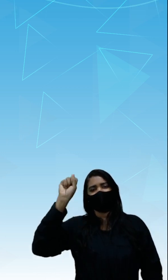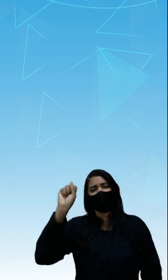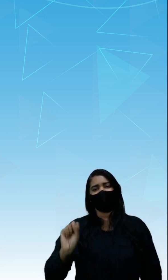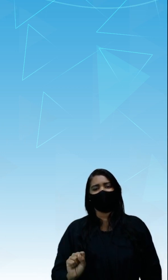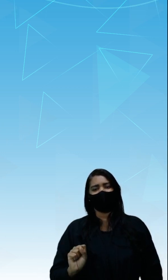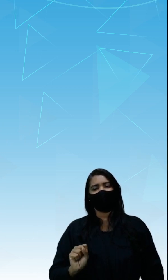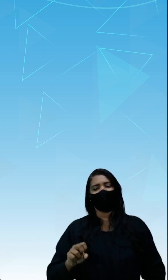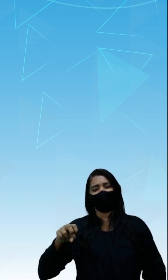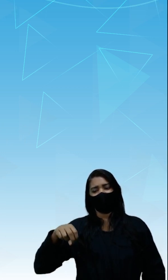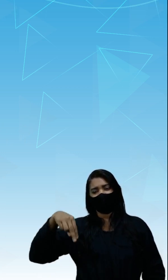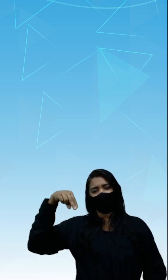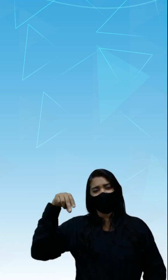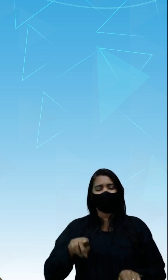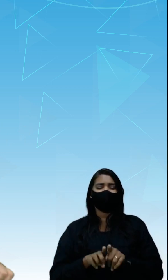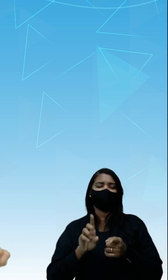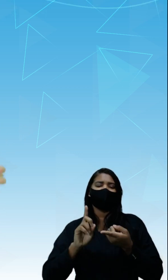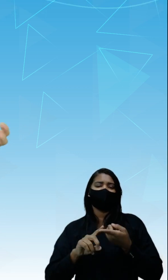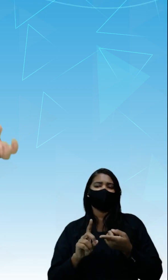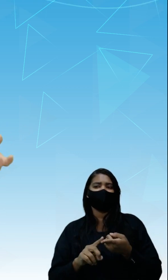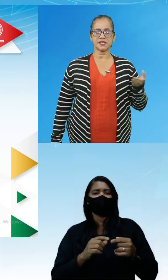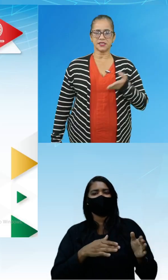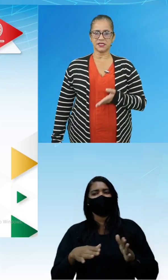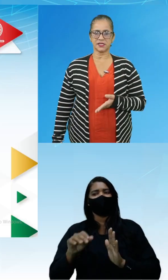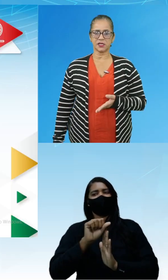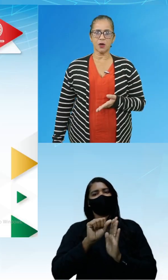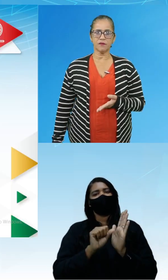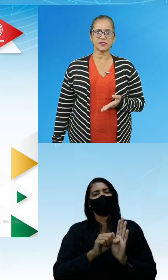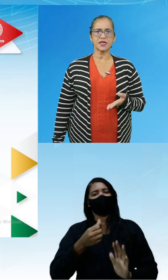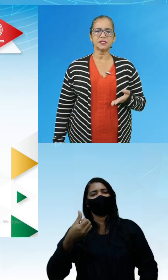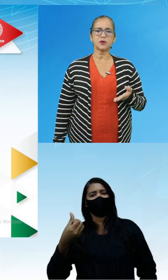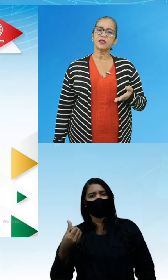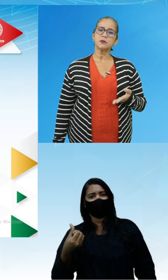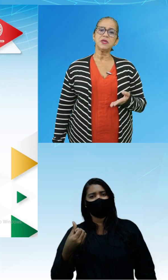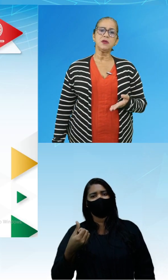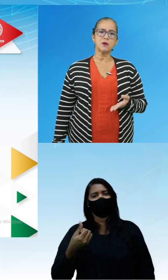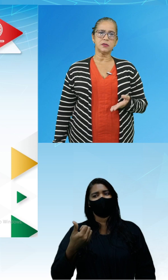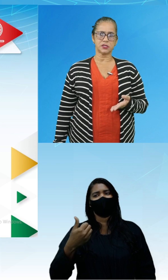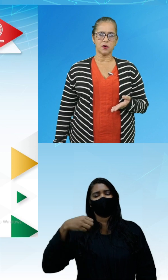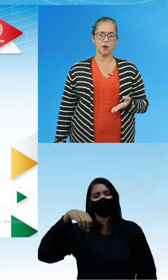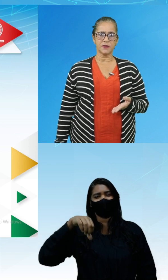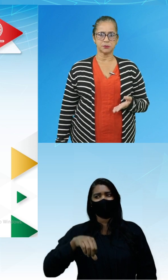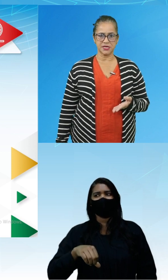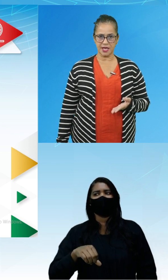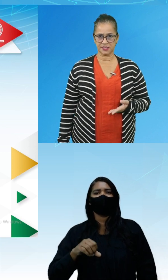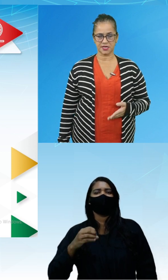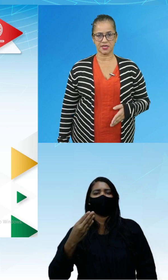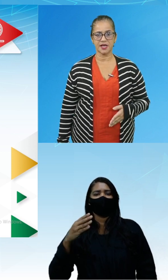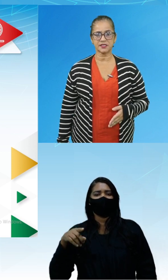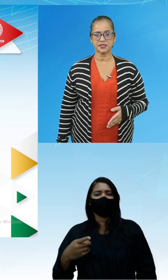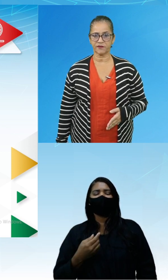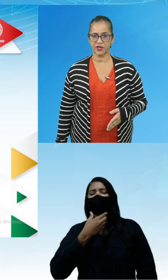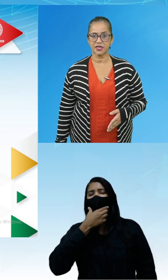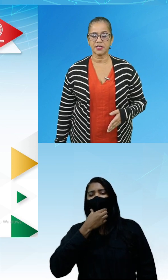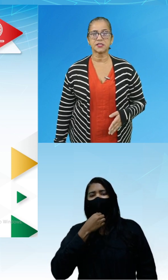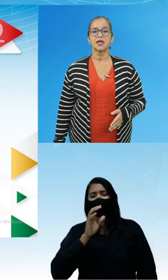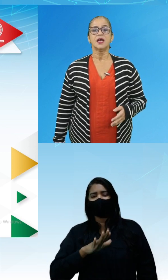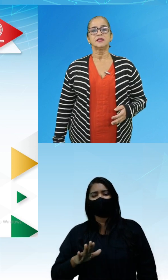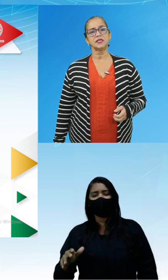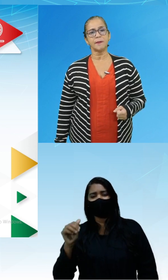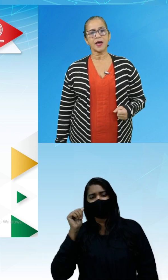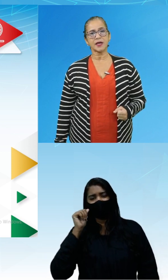bom? Ainda entre os séculos XVI e XIX, cerca de 4 milhões de homens, mulheres e crianças